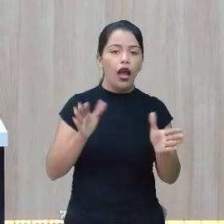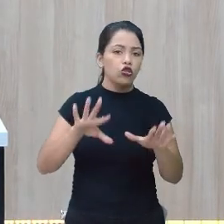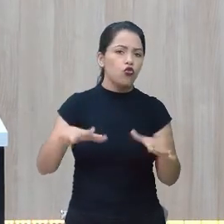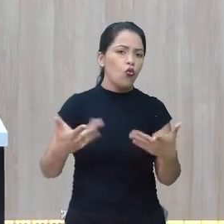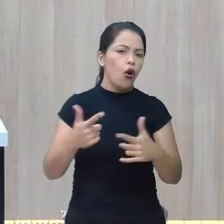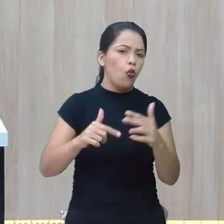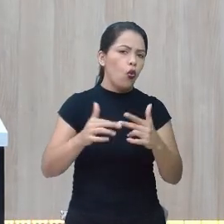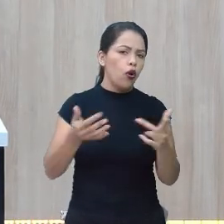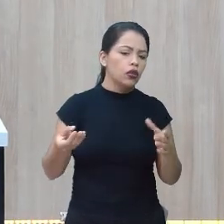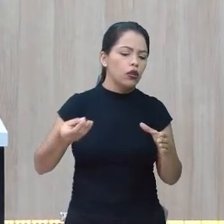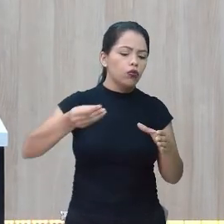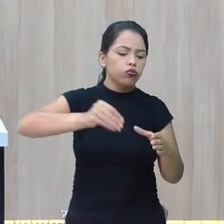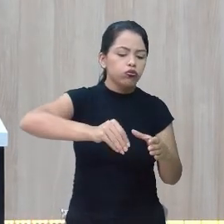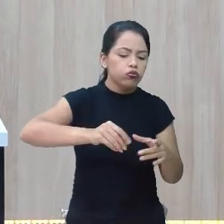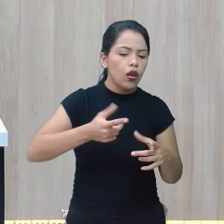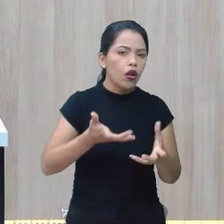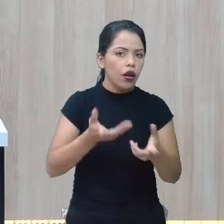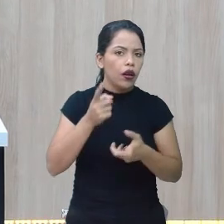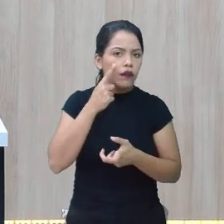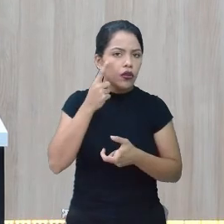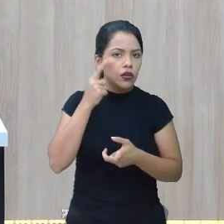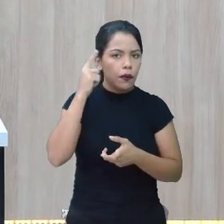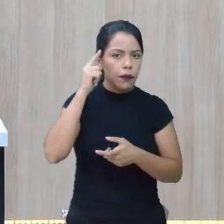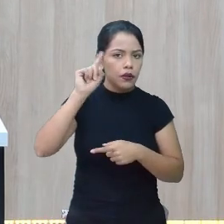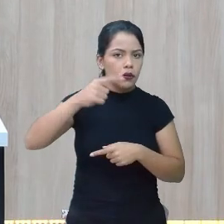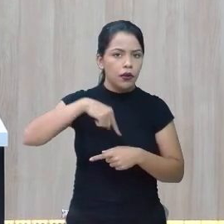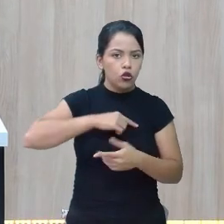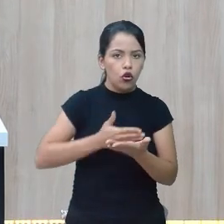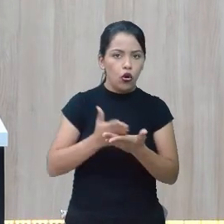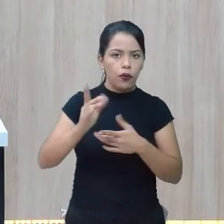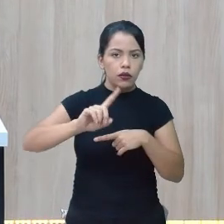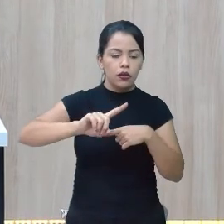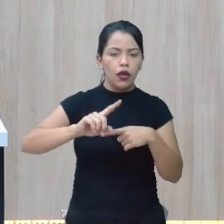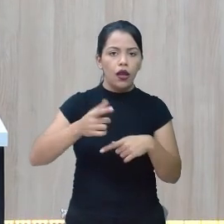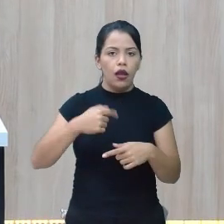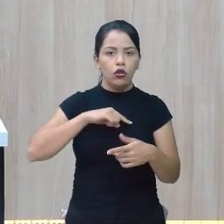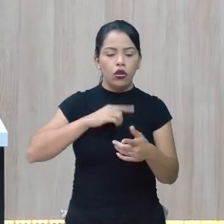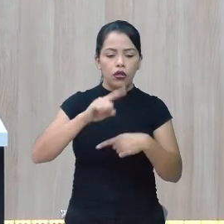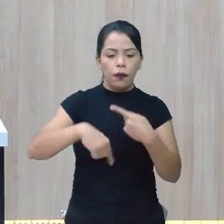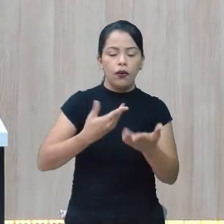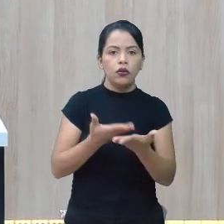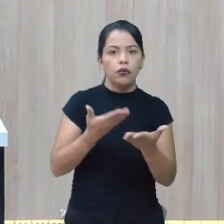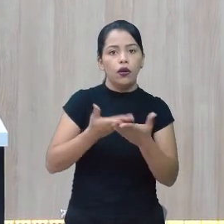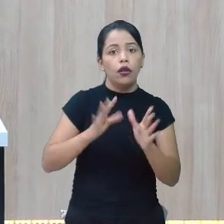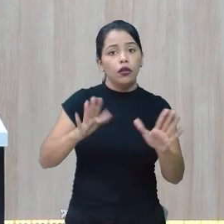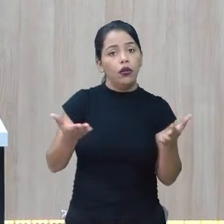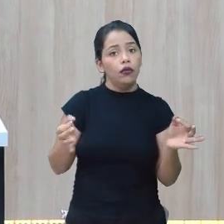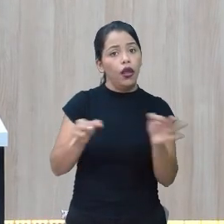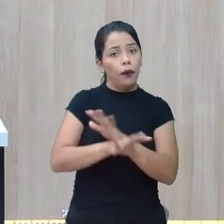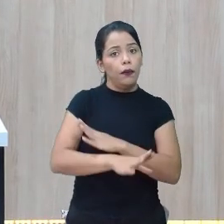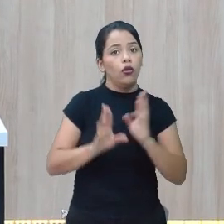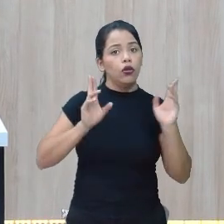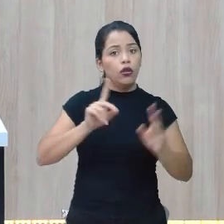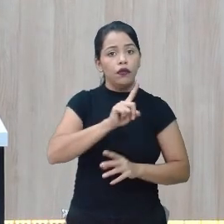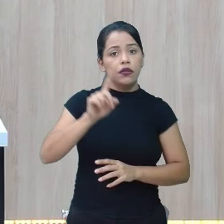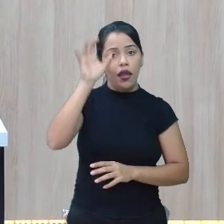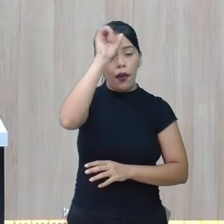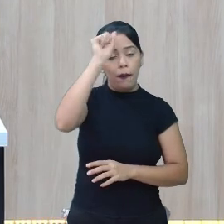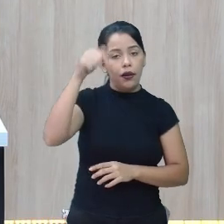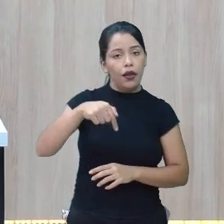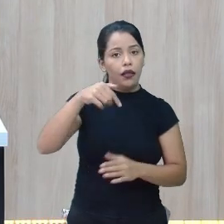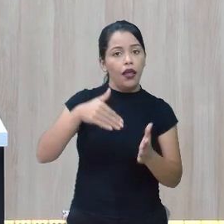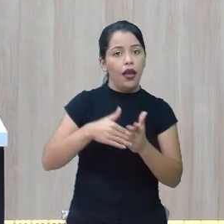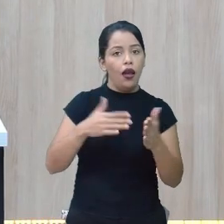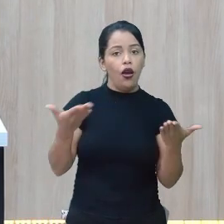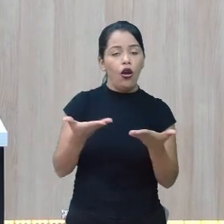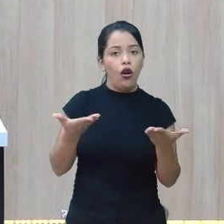eu quero que vocês pensem nisso para a gente começar a nossa próxima aula. E é isso, pessoal, por hoje. Eu desejo que vocês tenham aprendido por aqui.